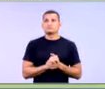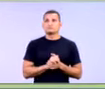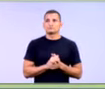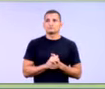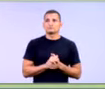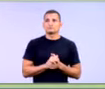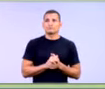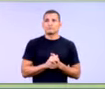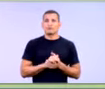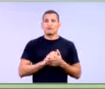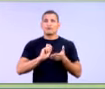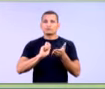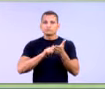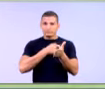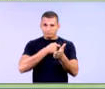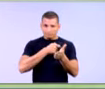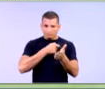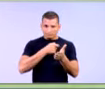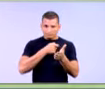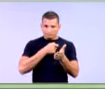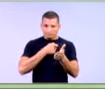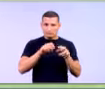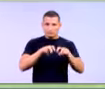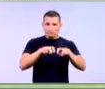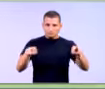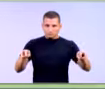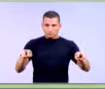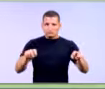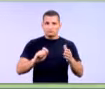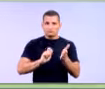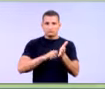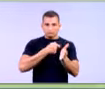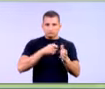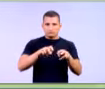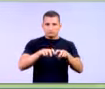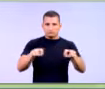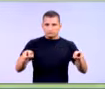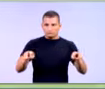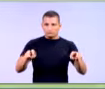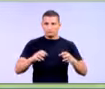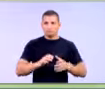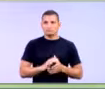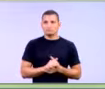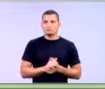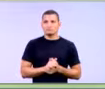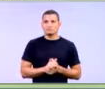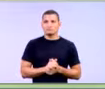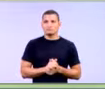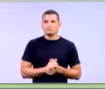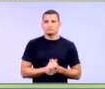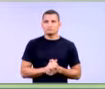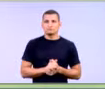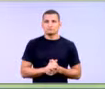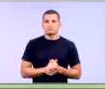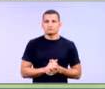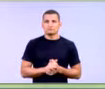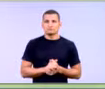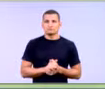a assinatura da banca, né? Dos componentes da banca. E aqui nós temos